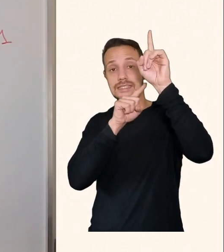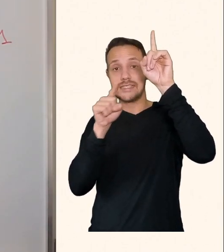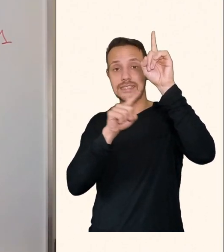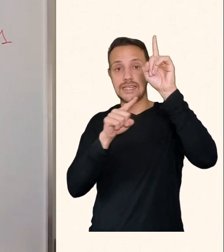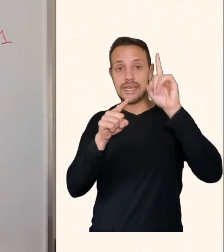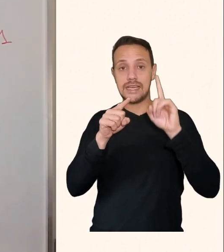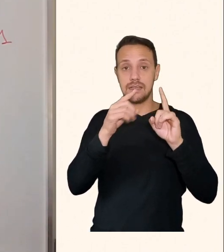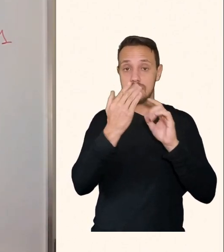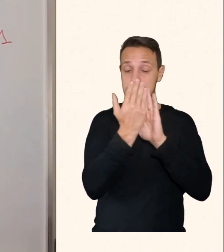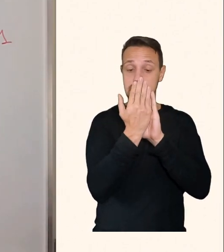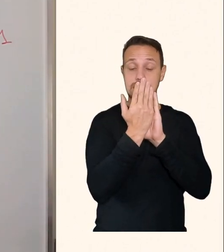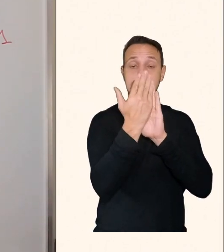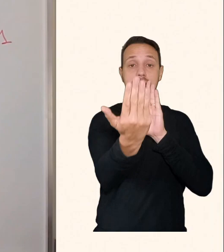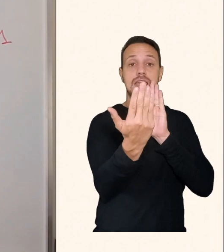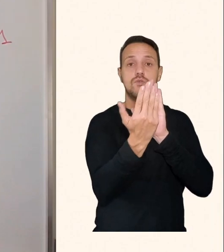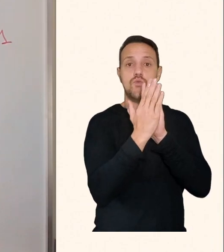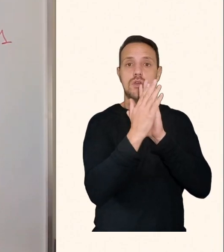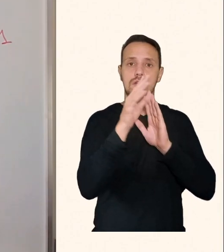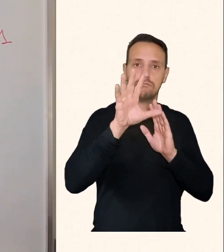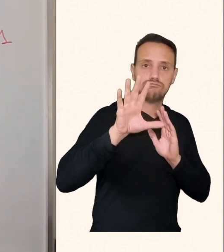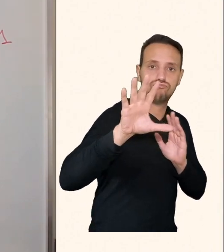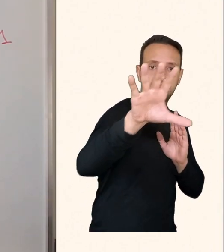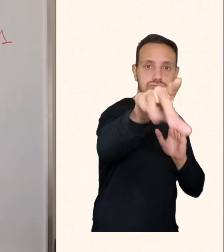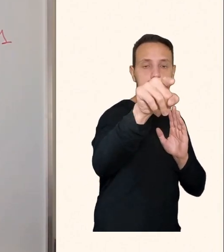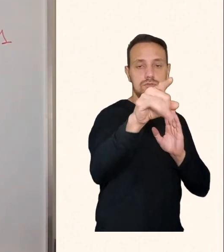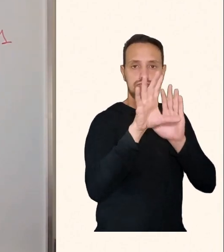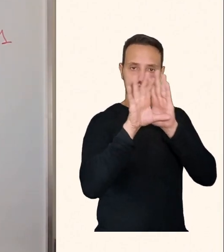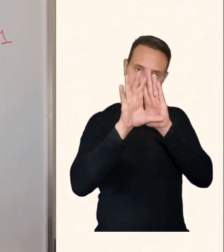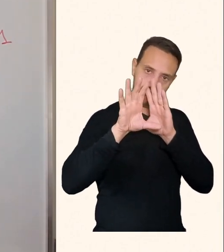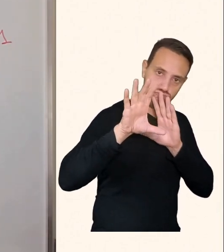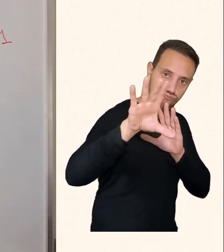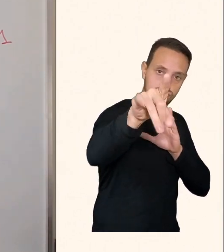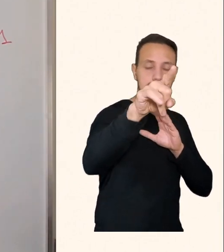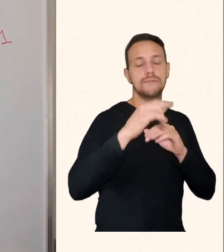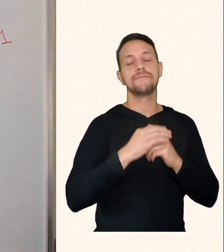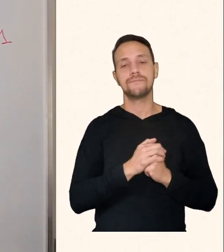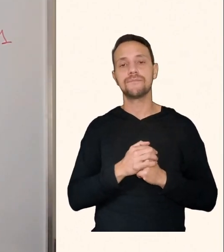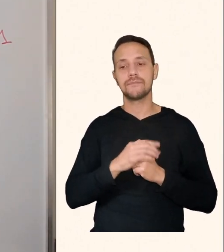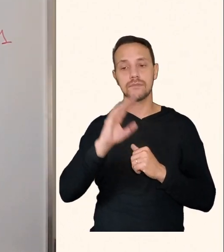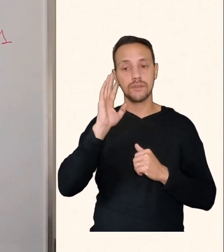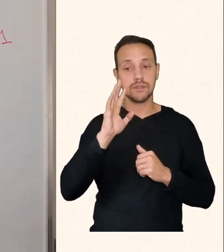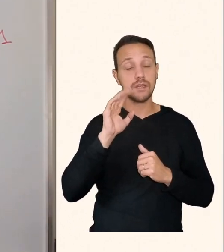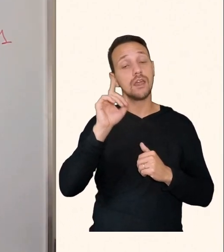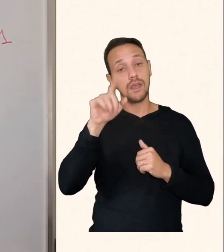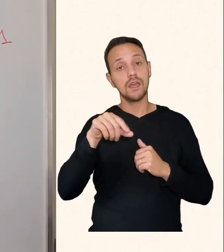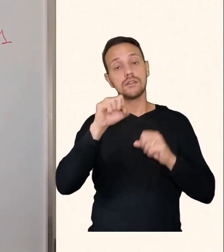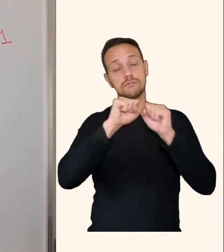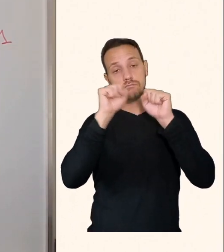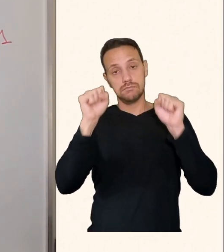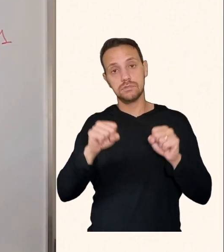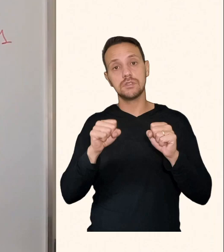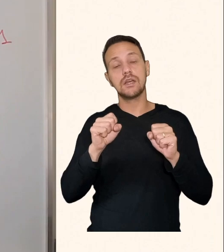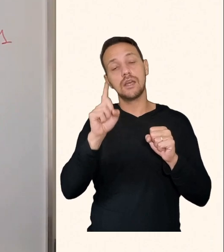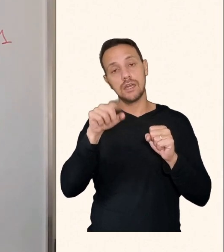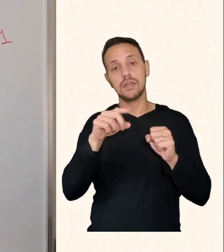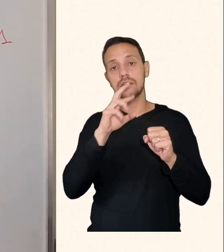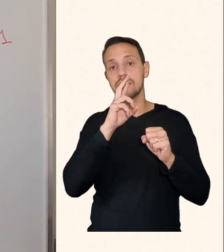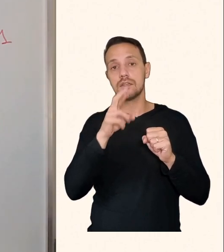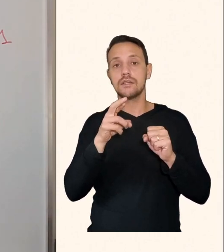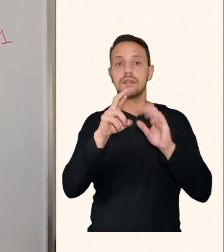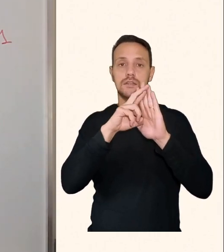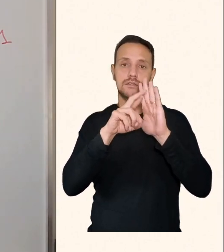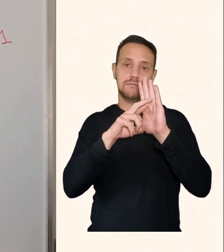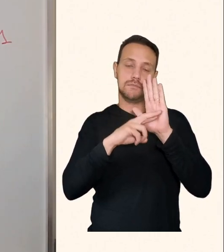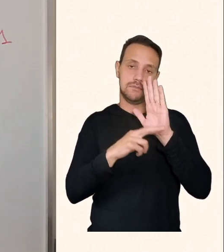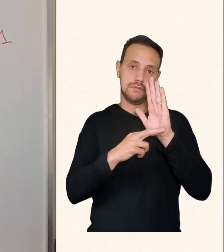encontro a você. Legal? Muito bem. Esse sistema funciona a regra da mão direita que a gente acabou de aprender. Existem